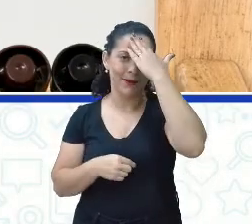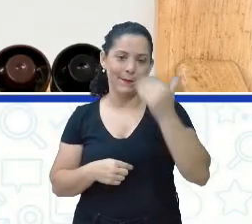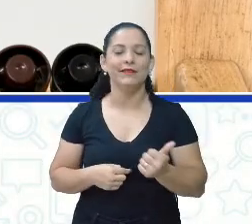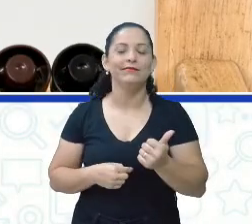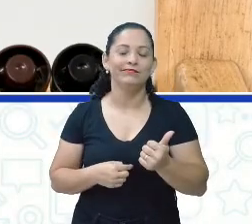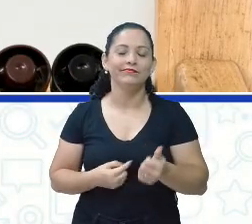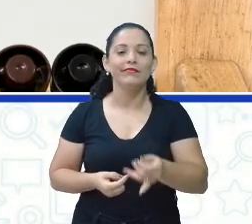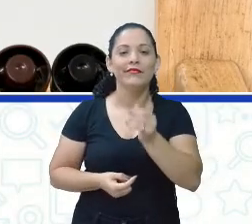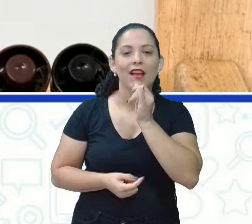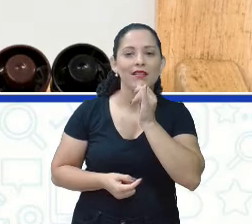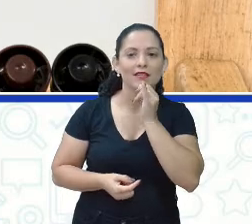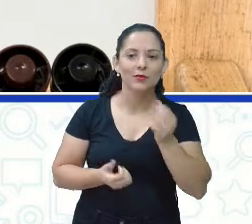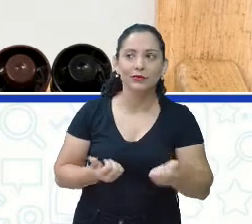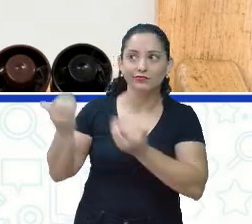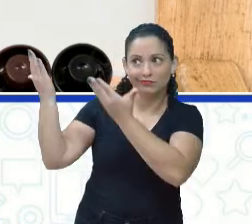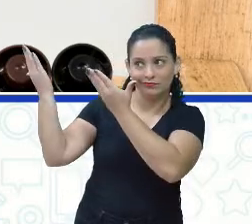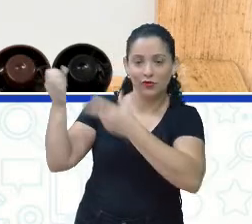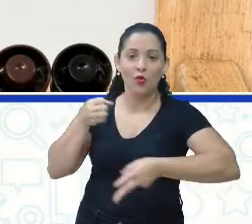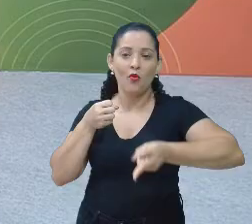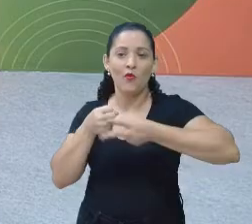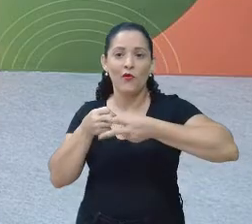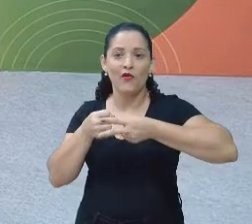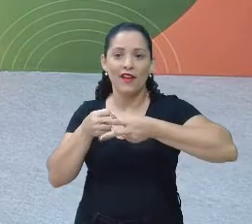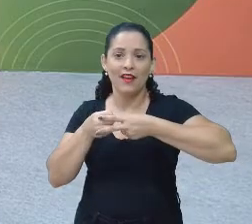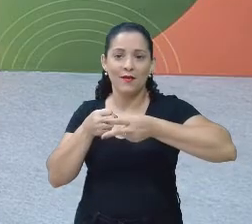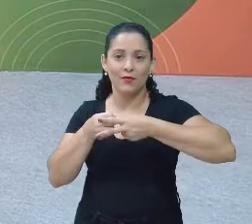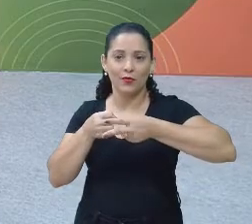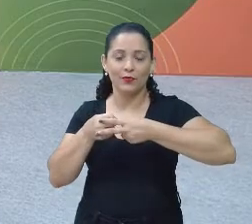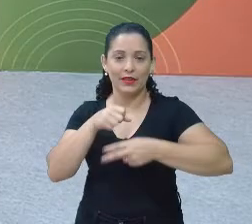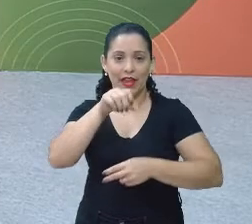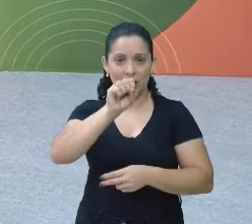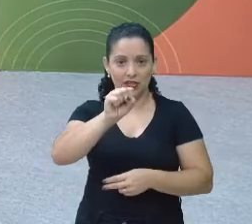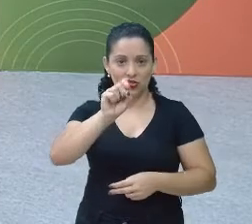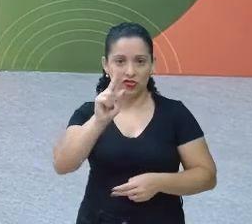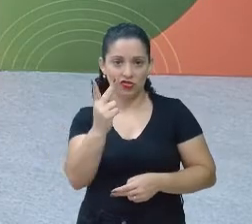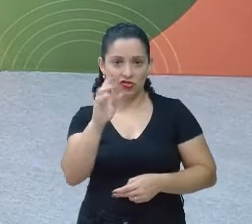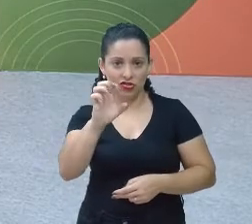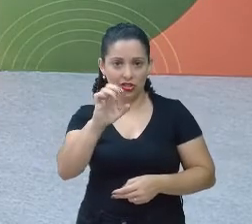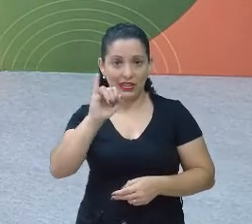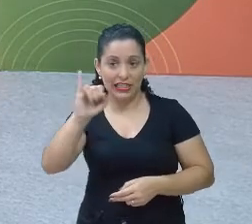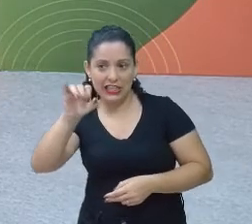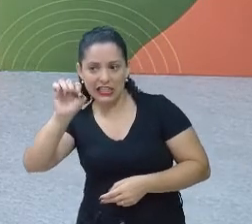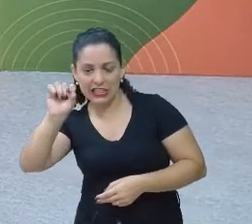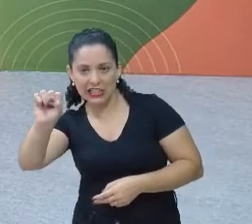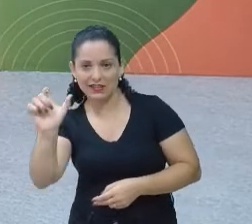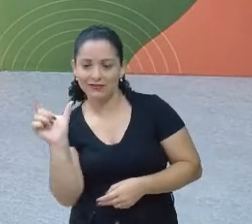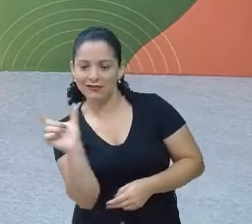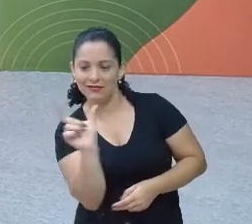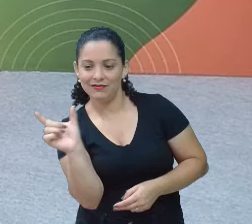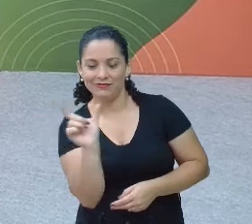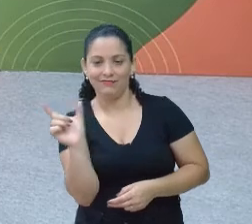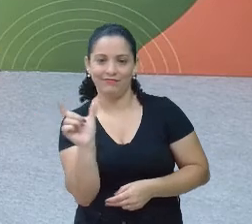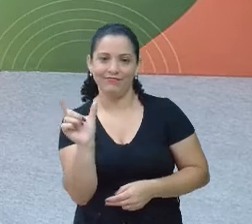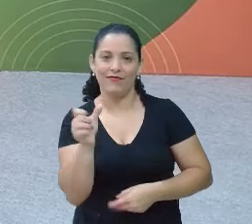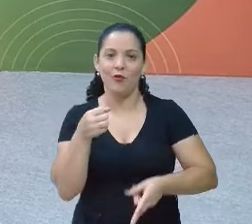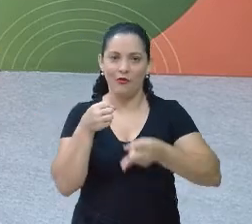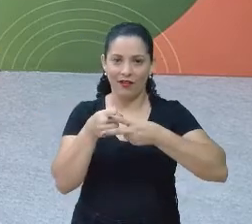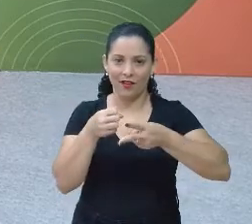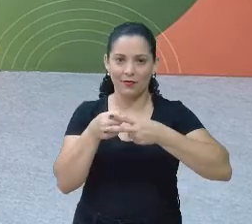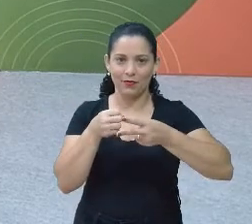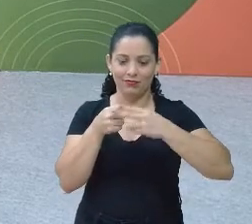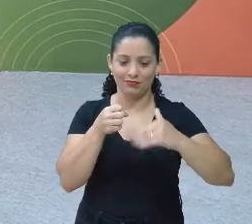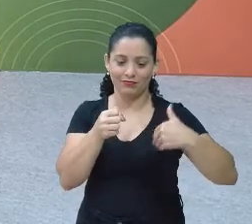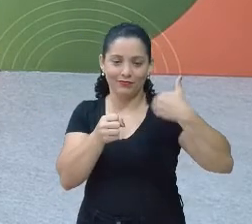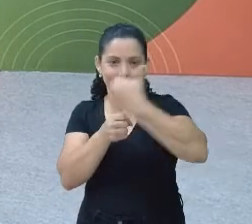uma boa cozinheira. Ó o meu verbo aqui, bem depois do meu sujeito, tá bom? Bem depois